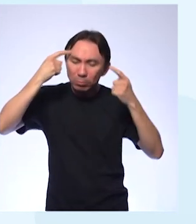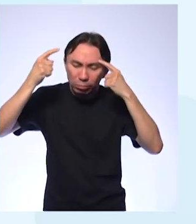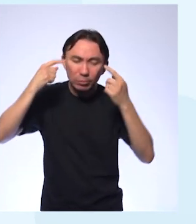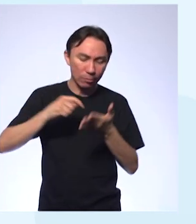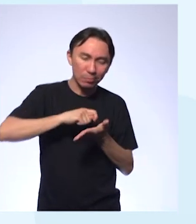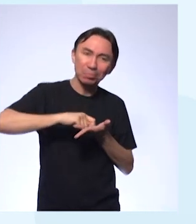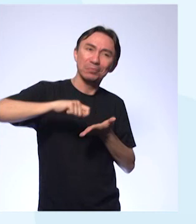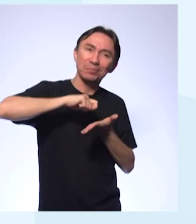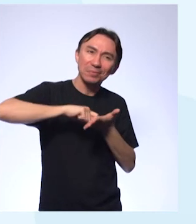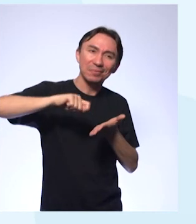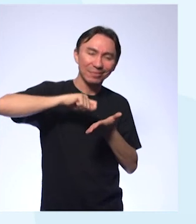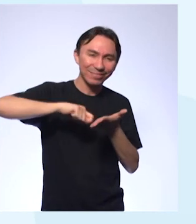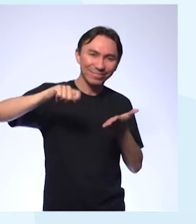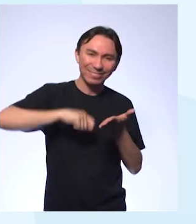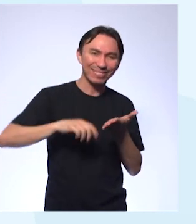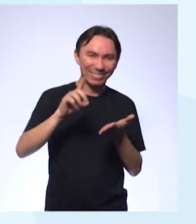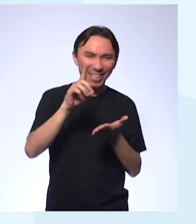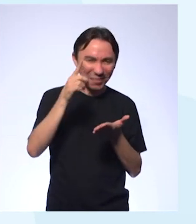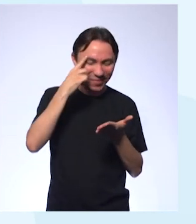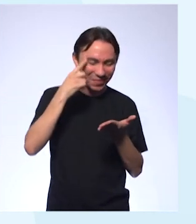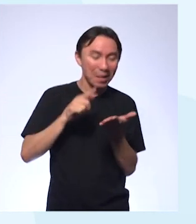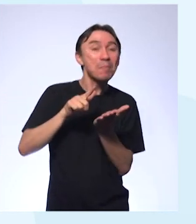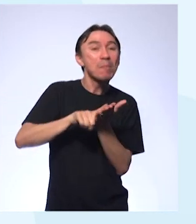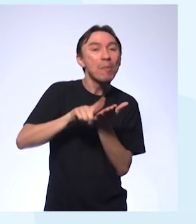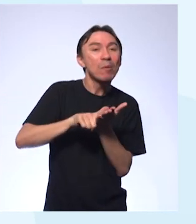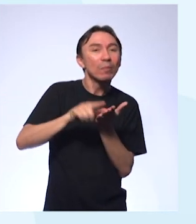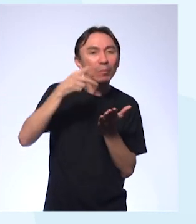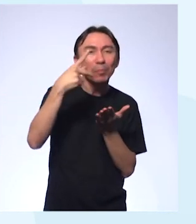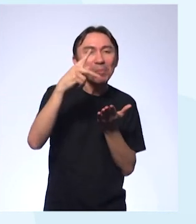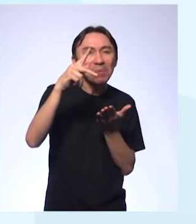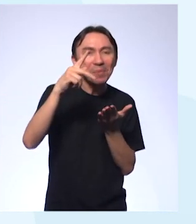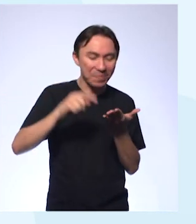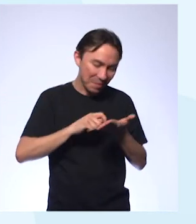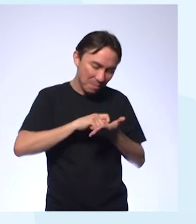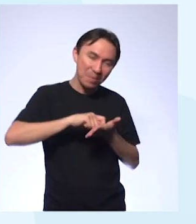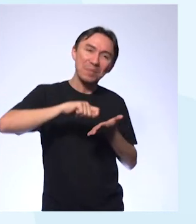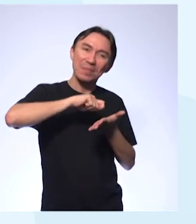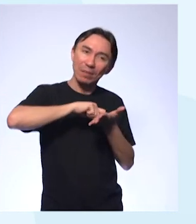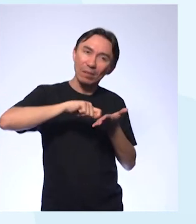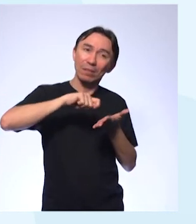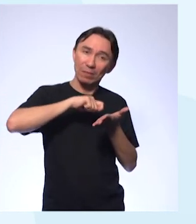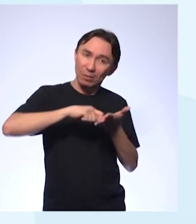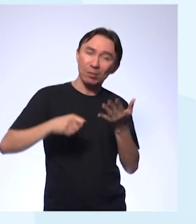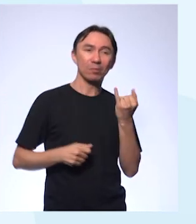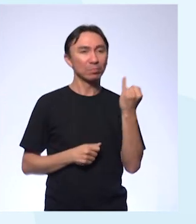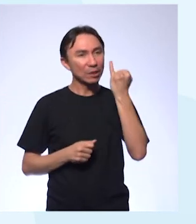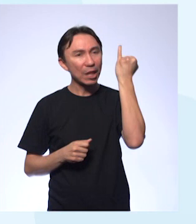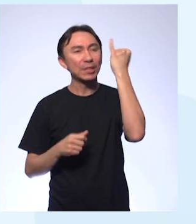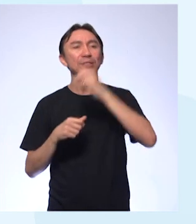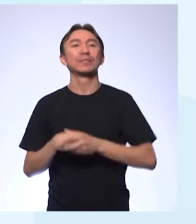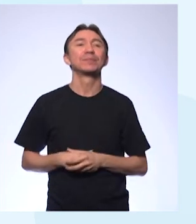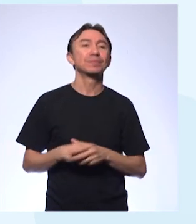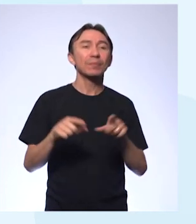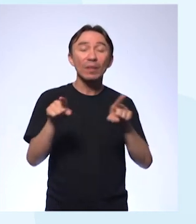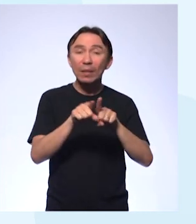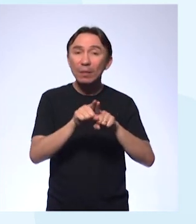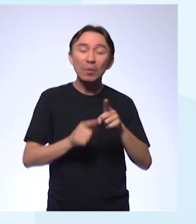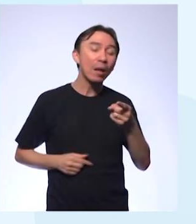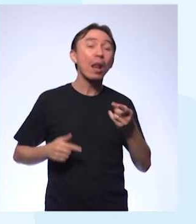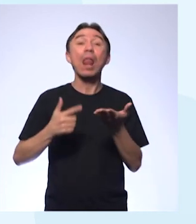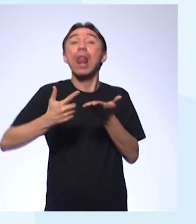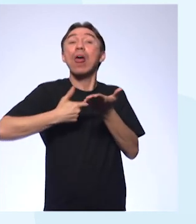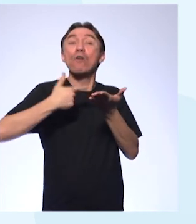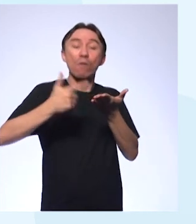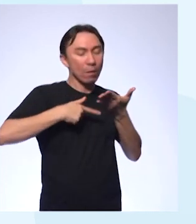falo da questão do diário, né? A gente até chama de diário práticas e vivências. É importante a gente anotar. Leia o capítulo de um